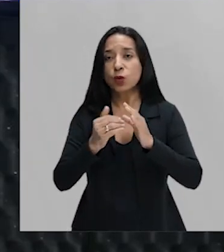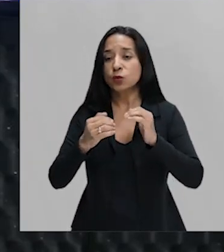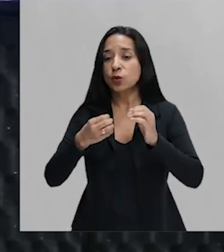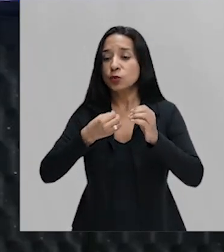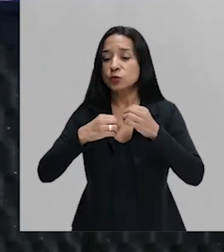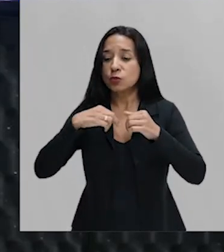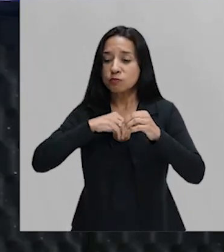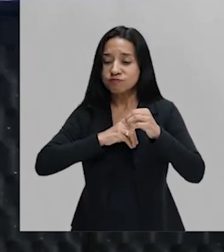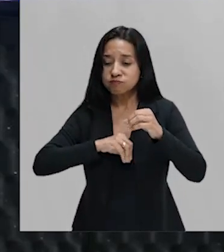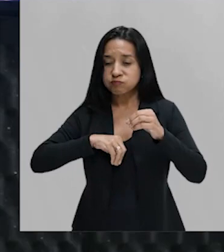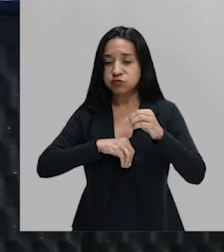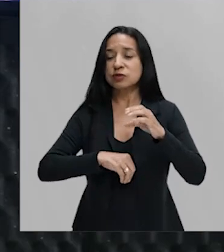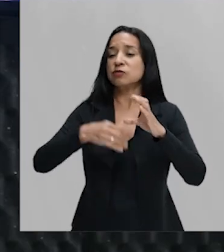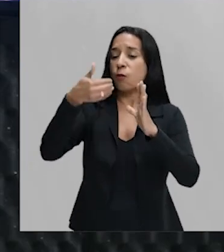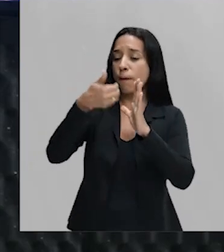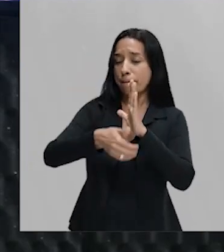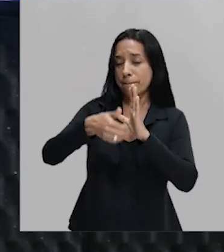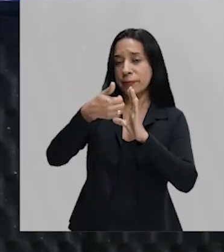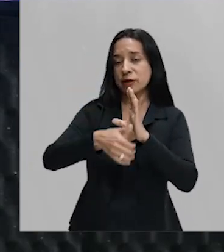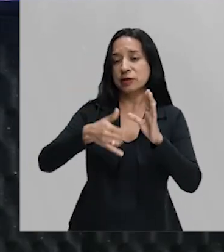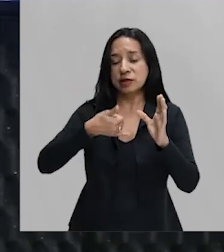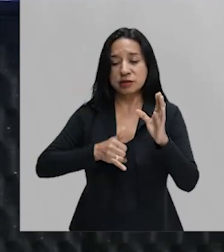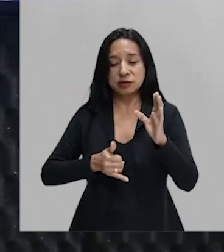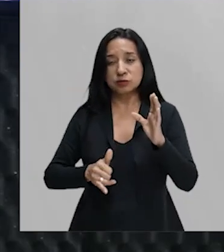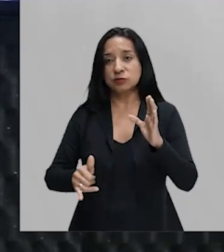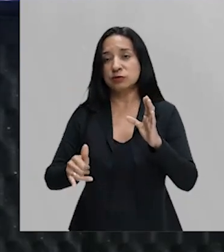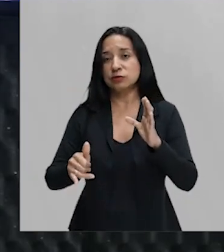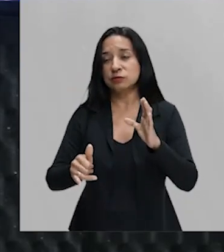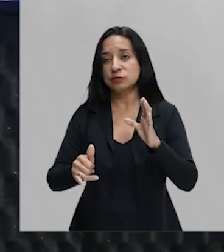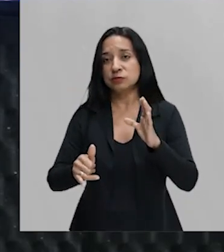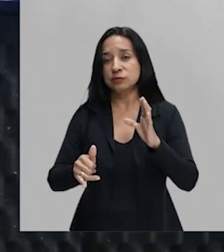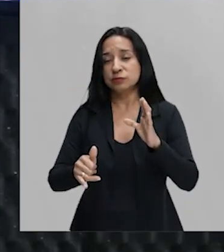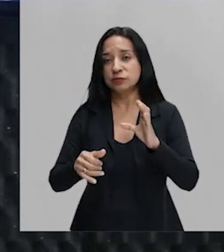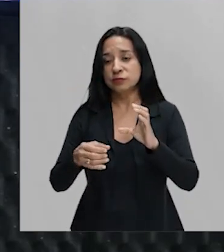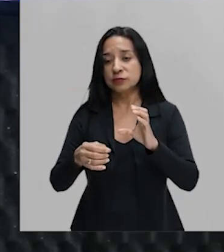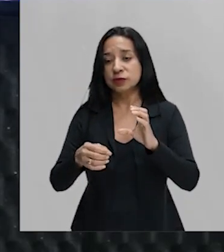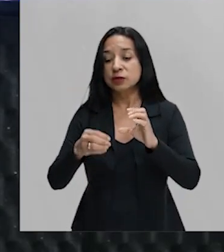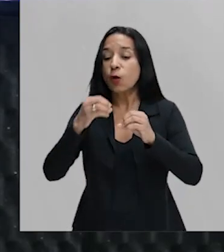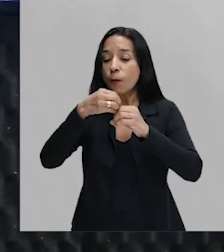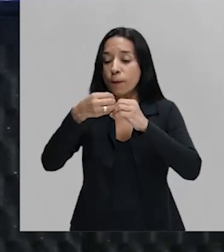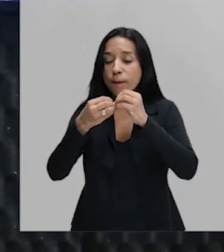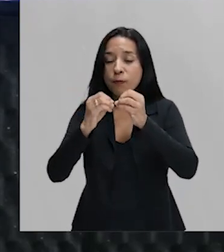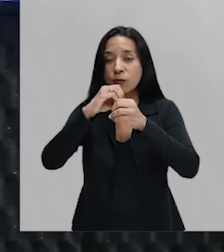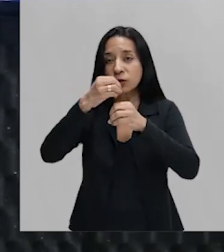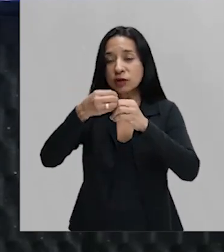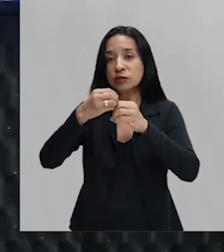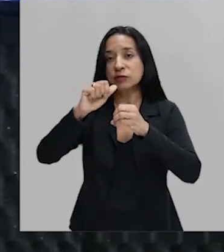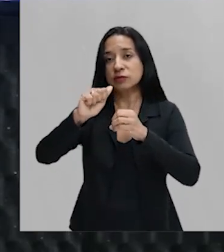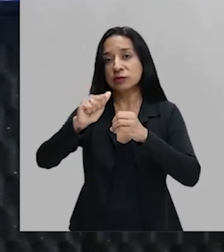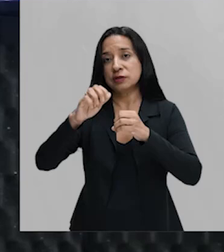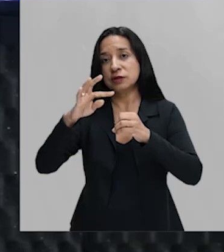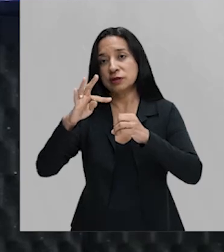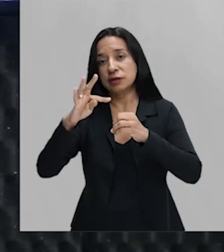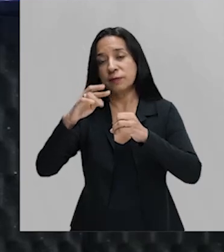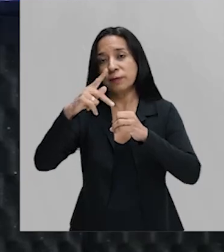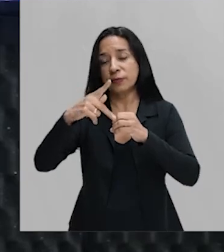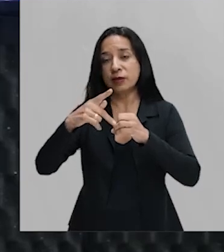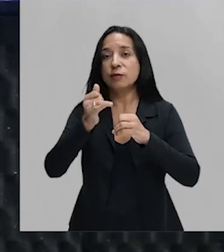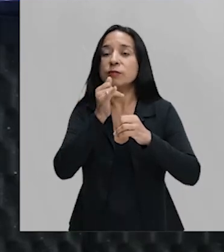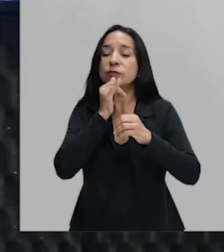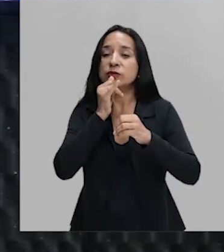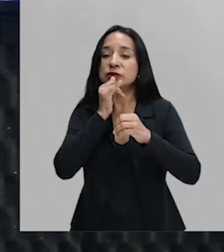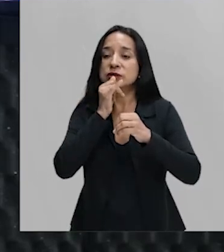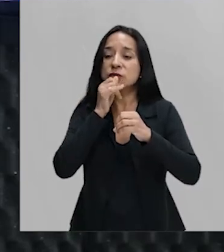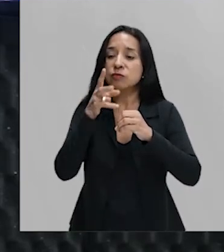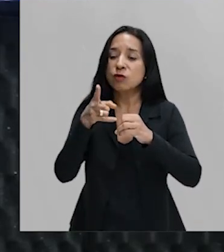gastar energia de alguma maneira, ela vai gastar energia de moléculas de ATP. Por exemplo, contrair